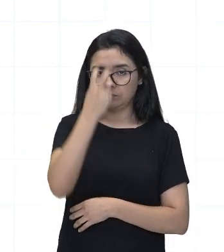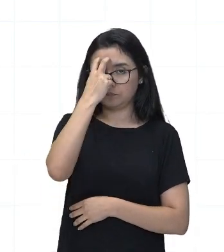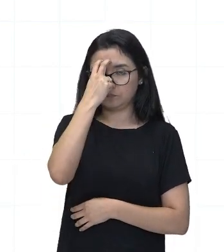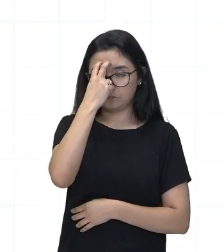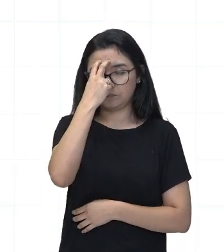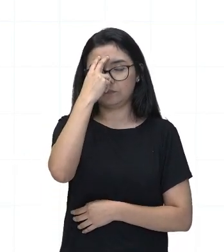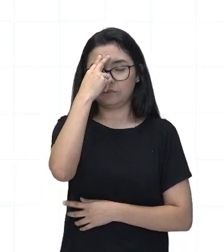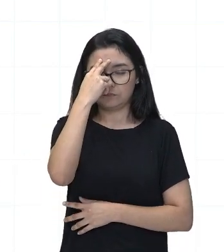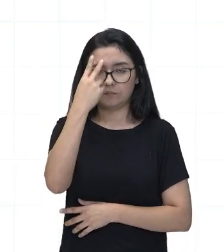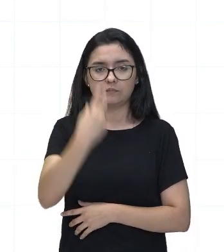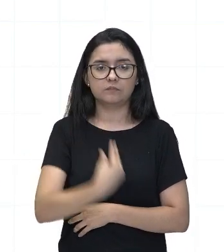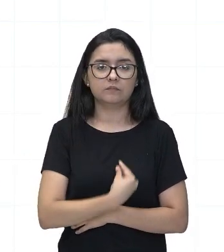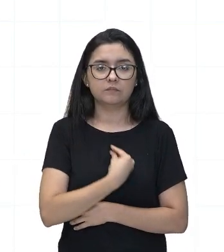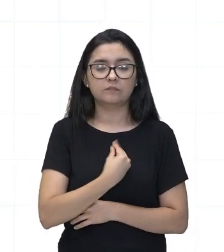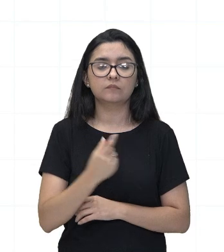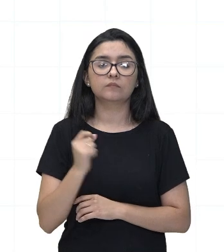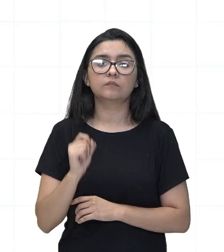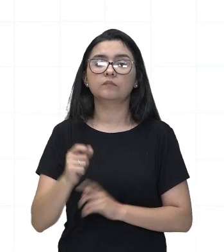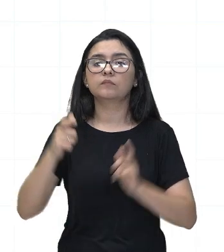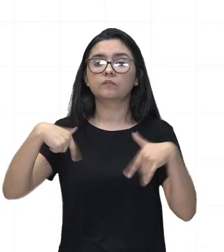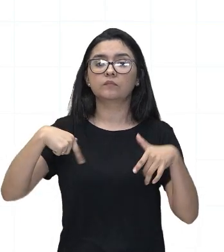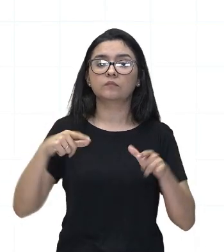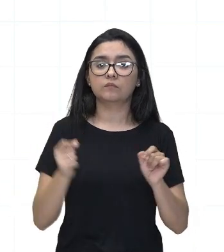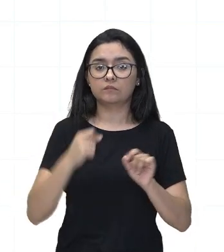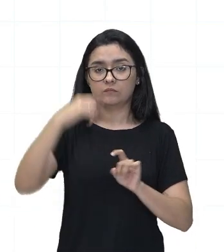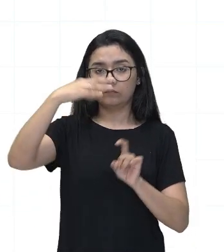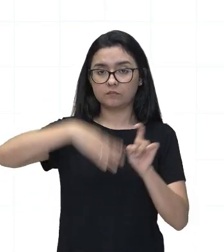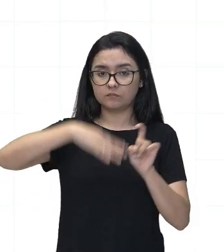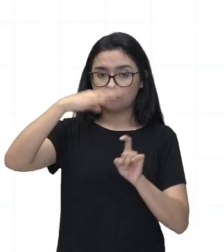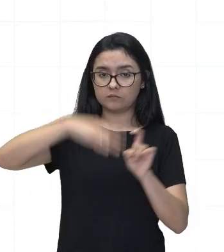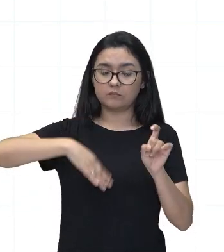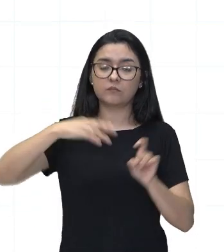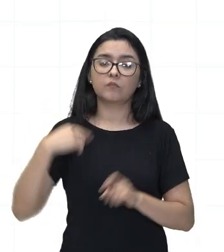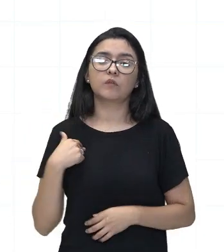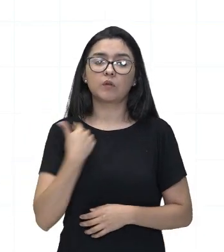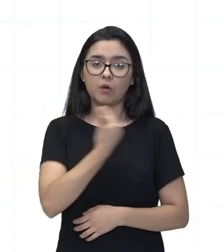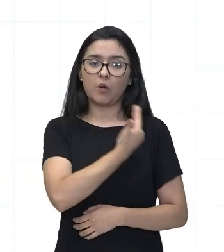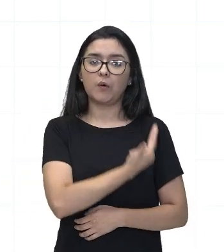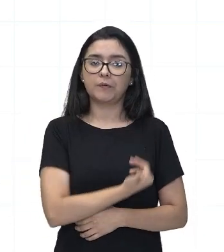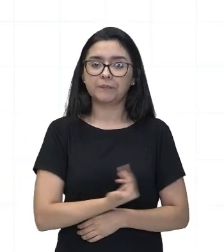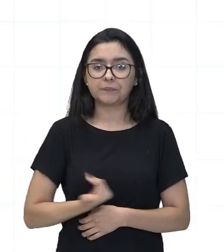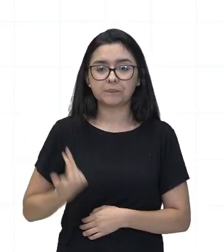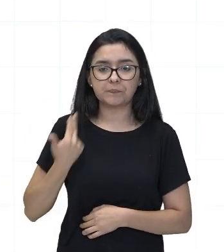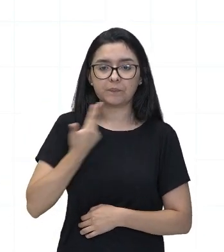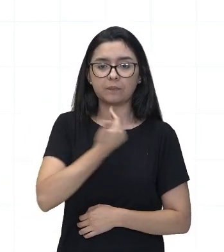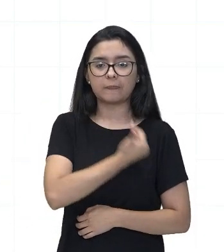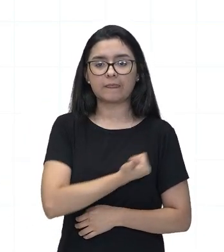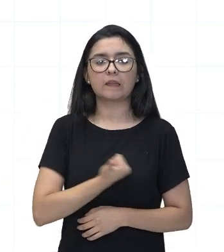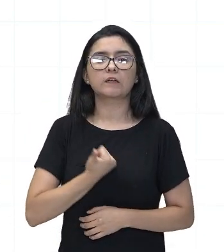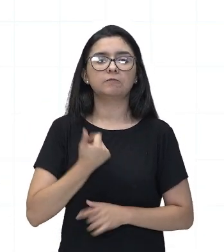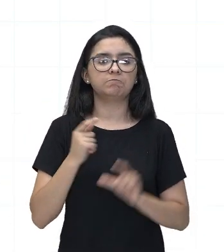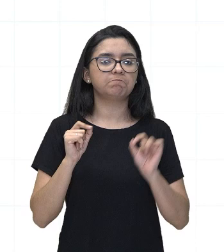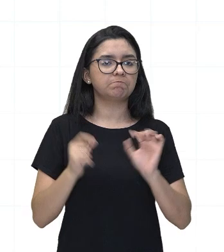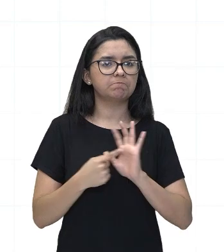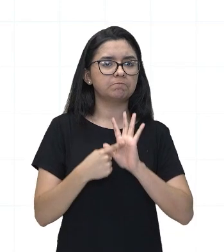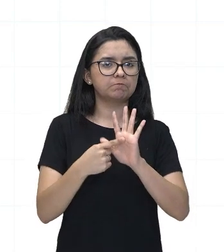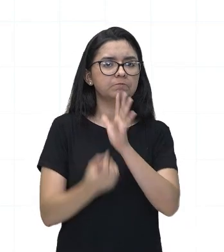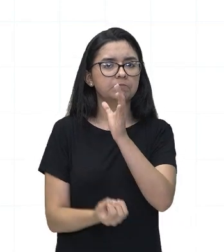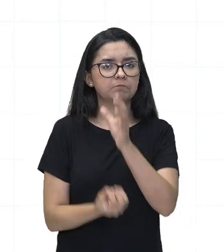que estão presentes em seus mitos, como os desenhos que fazem referência à criação